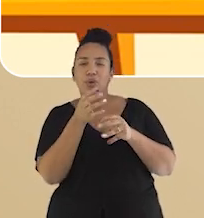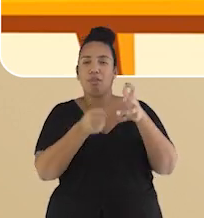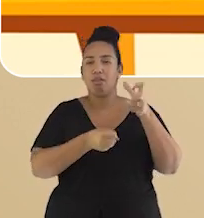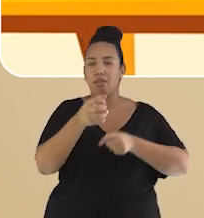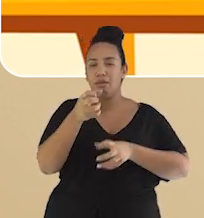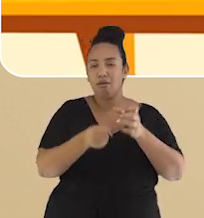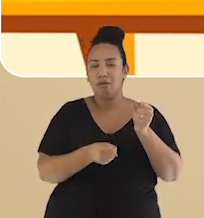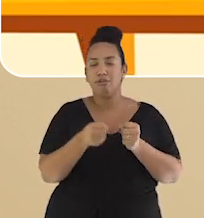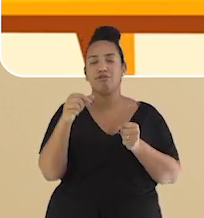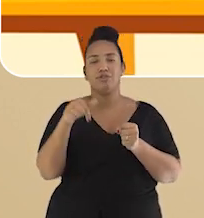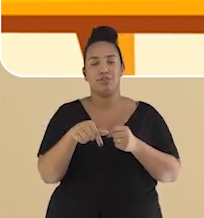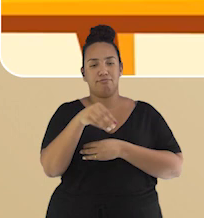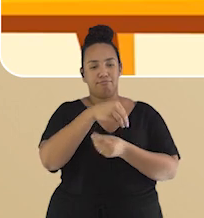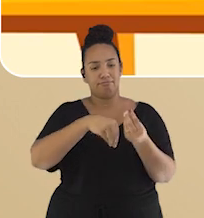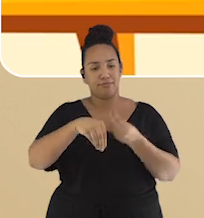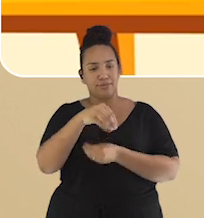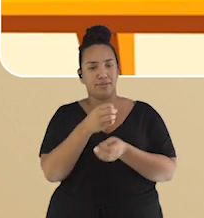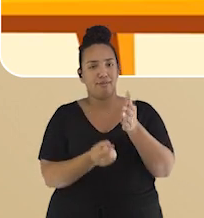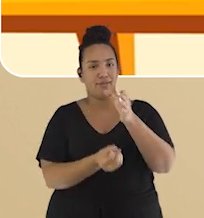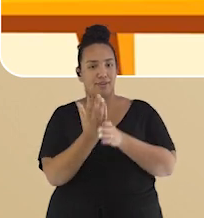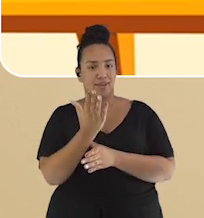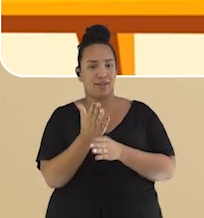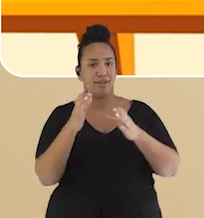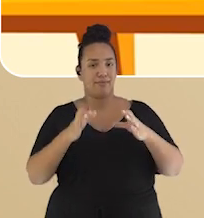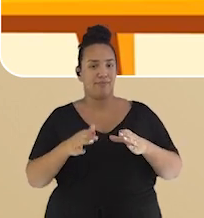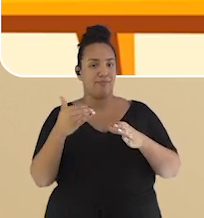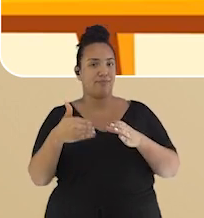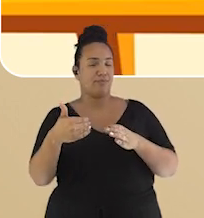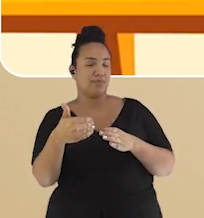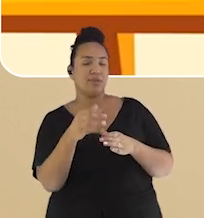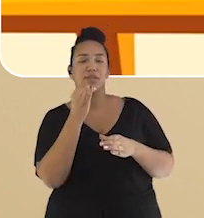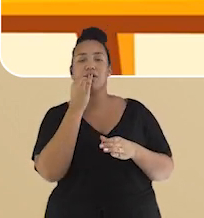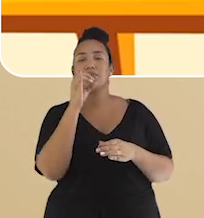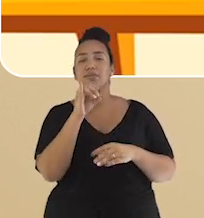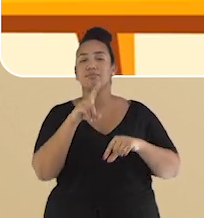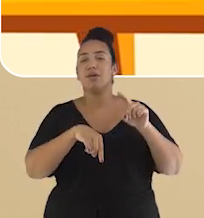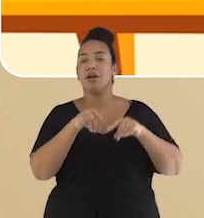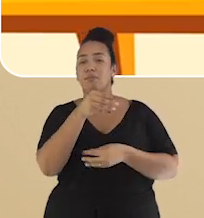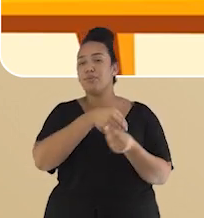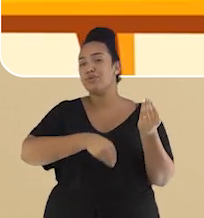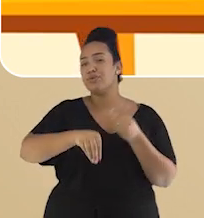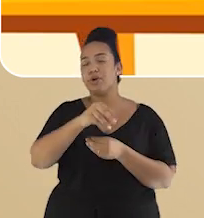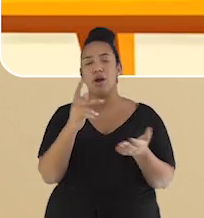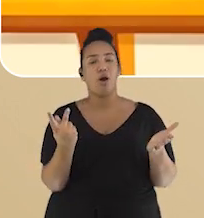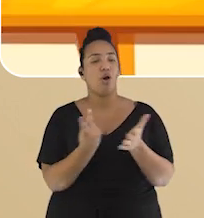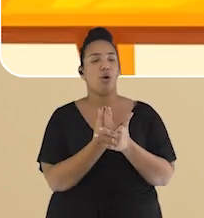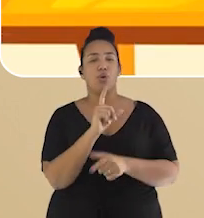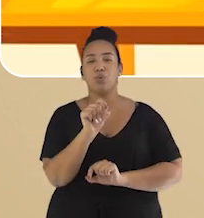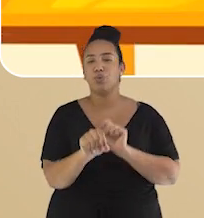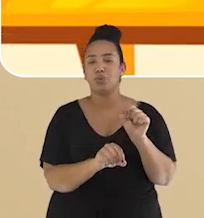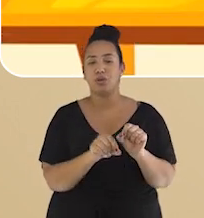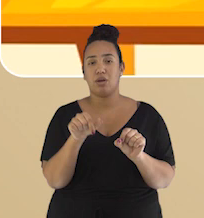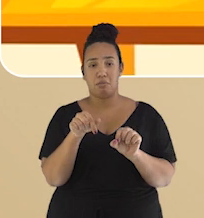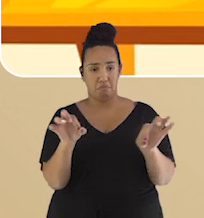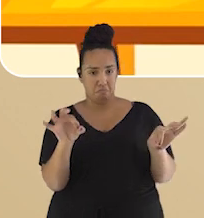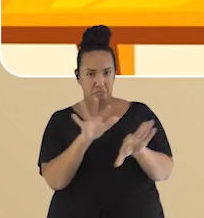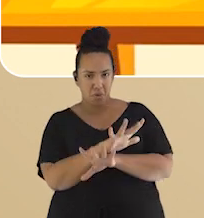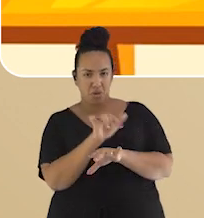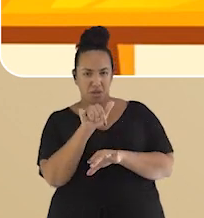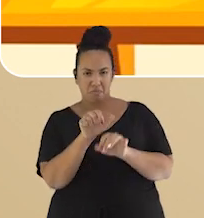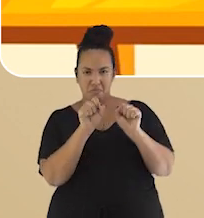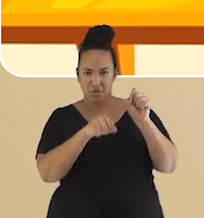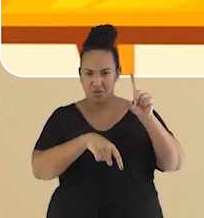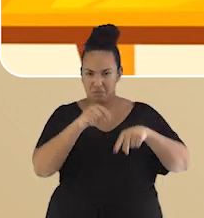ovos e fermentos para produzir a sua massa. O que acontece quando você mistura esses ingredientes? Depois da massa formada, é possível obter